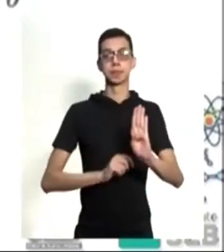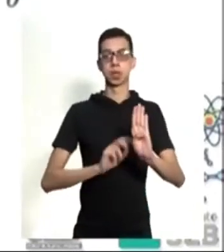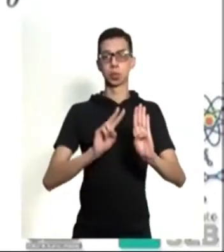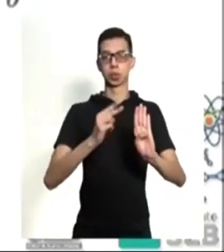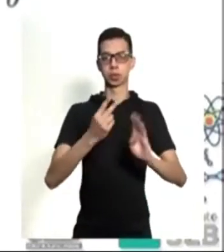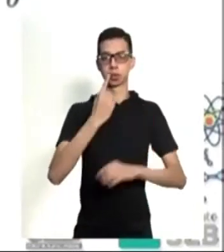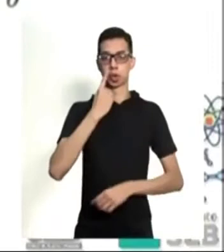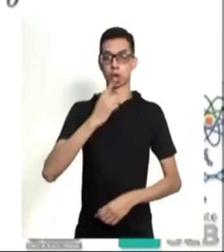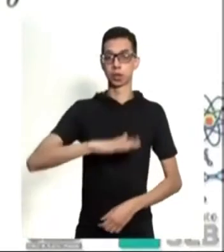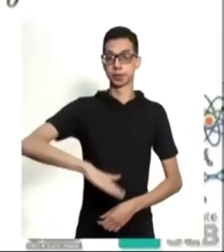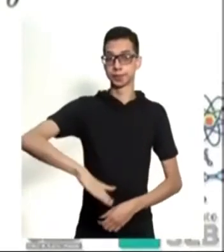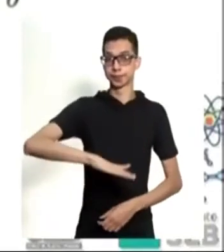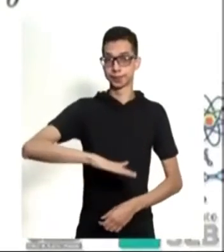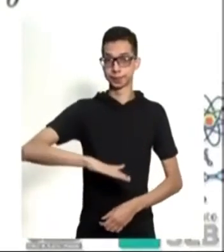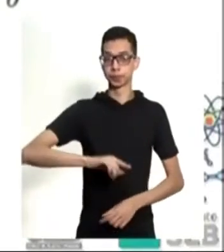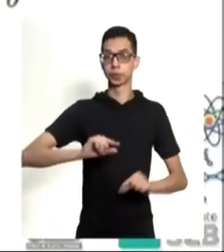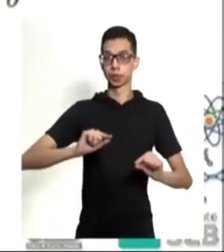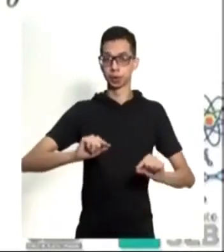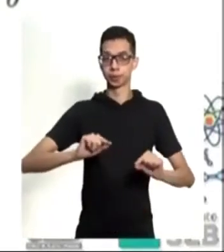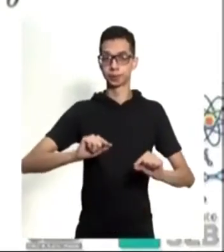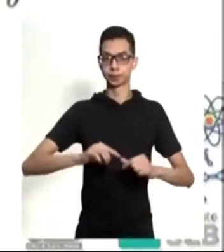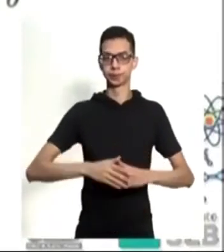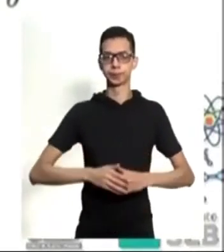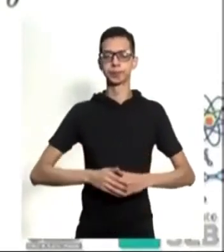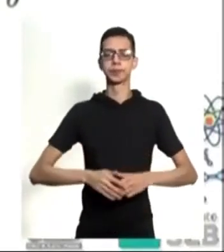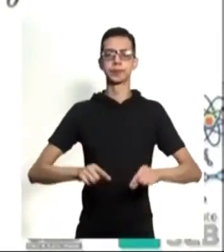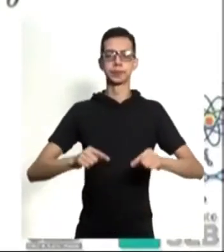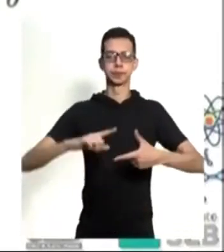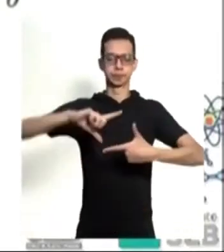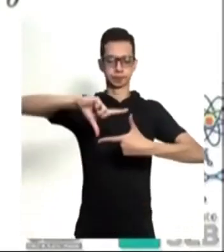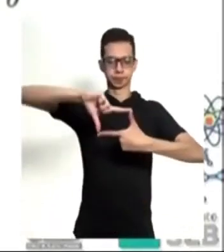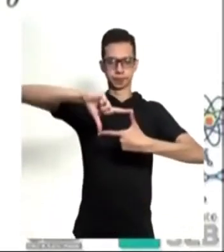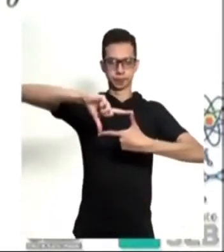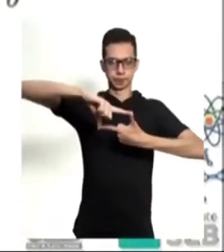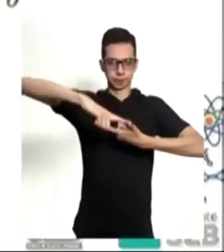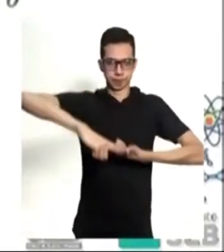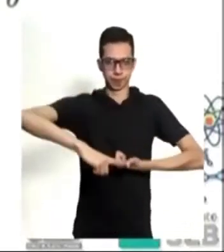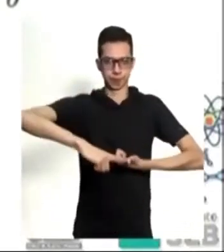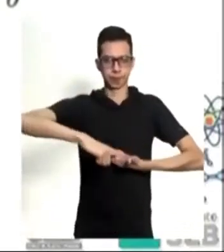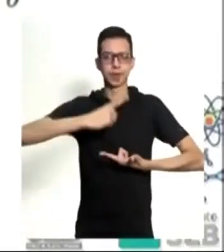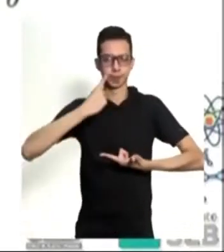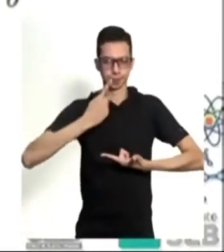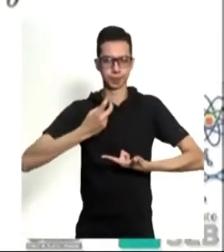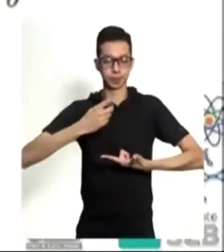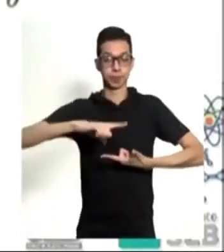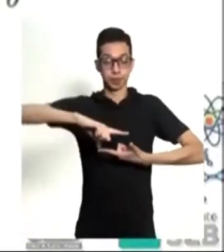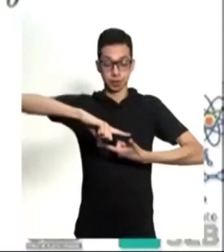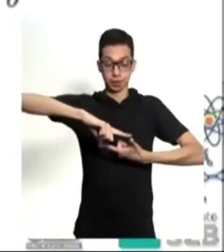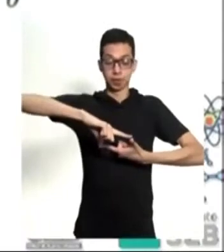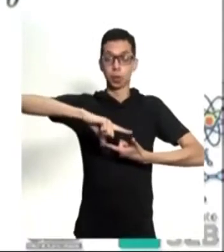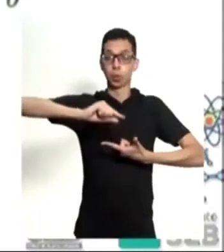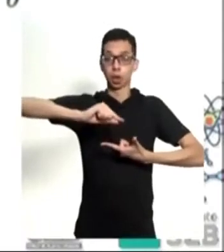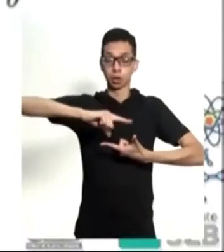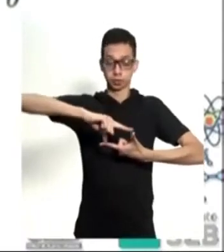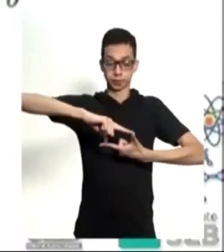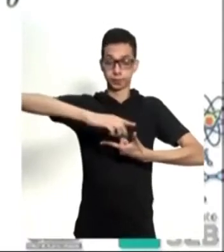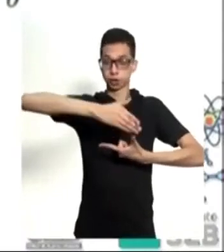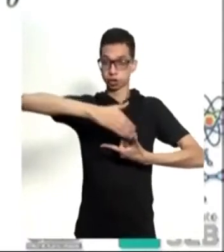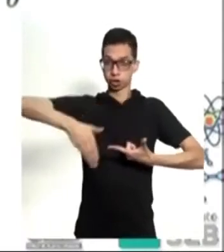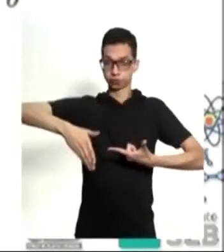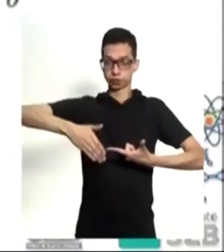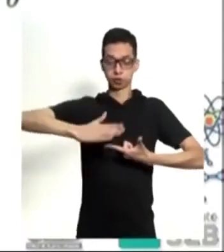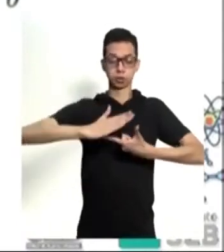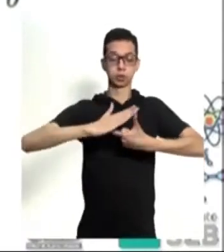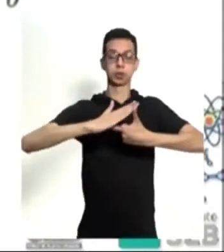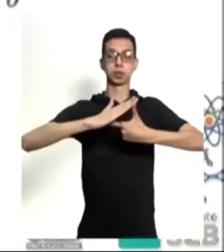é um retângulo, e ao traçar a diagonal da face, eu dividi esse retângulo em 2 triangulinhos retângulos. Um deles o Fredão destacou em azul